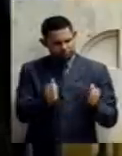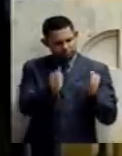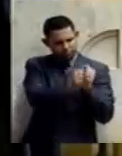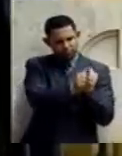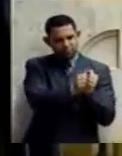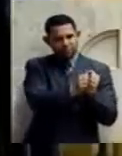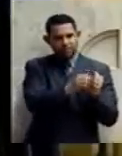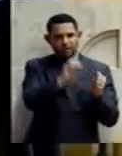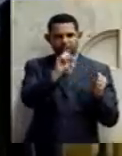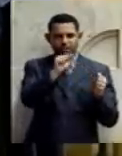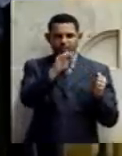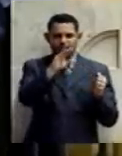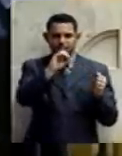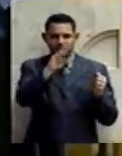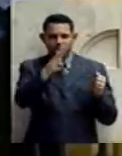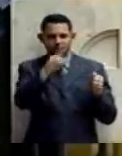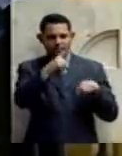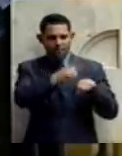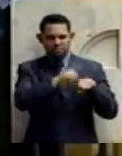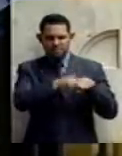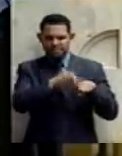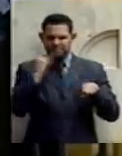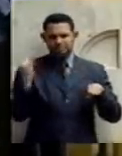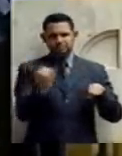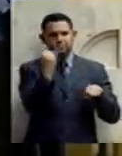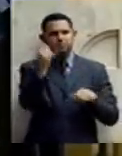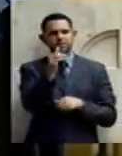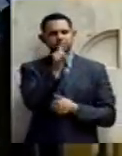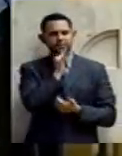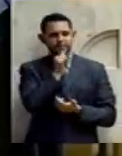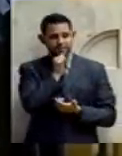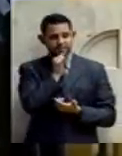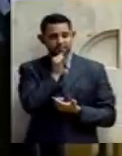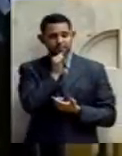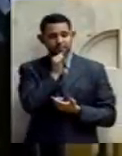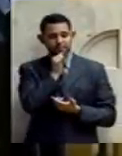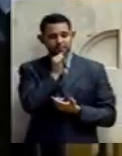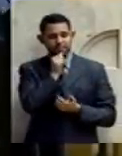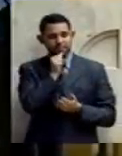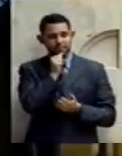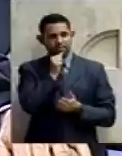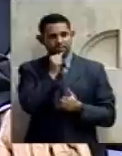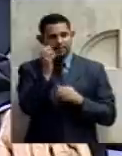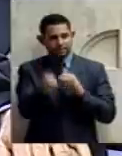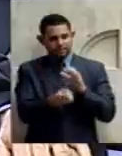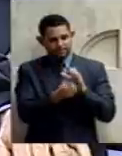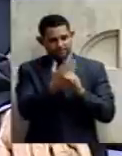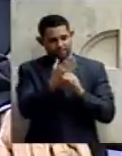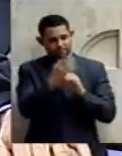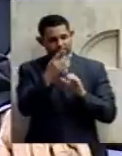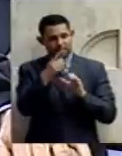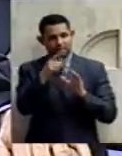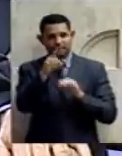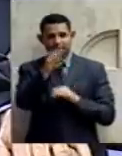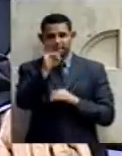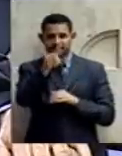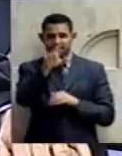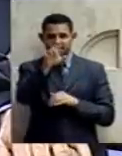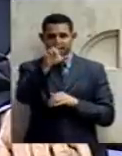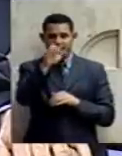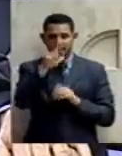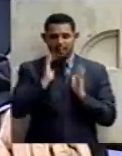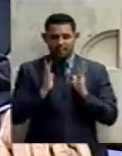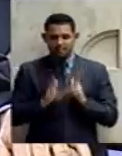Ordem dos Advogados do Brasil em momentos importantes, como, por exemplo, na vigência da Lei da Ficha Limpa. Na época,